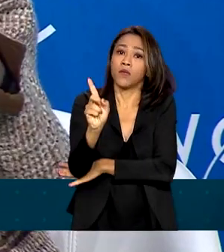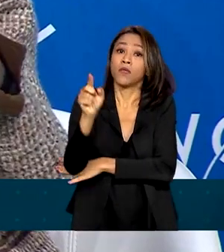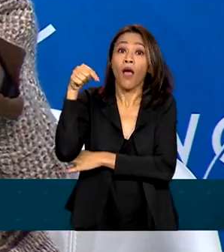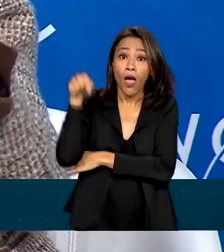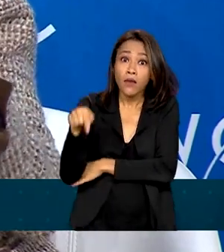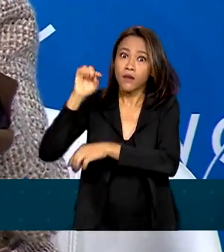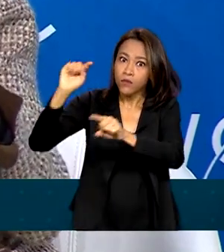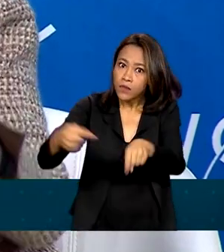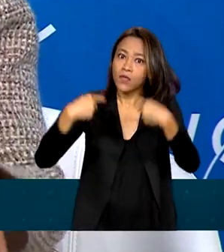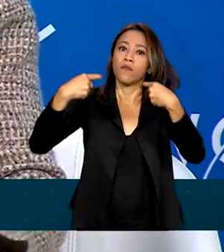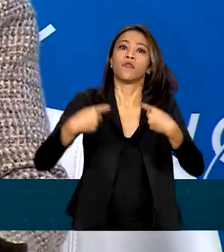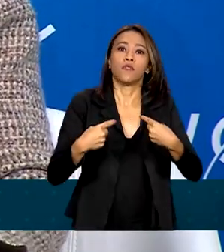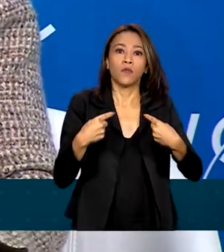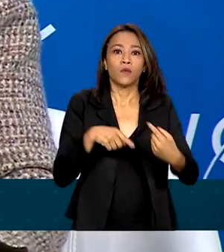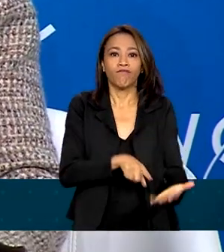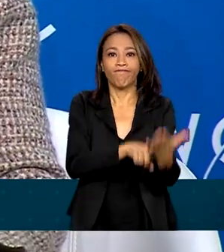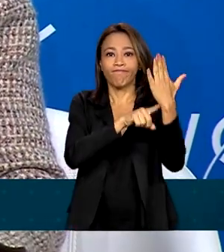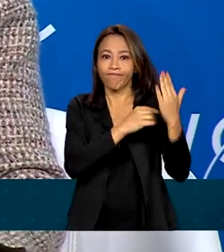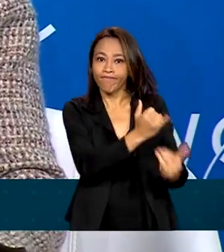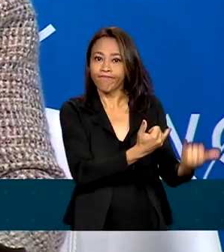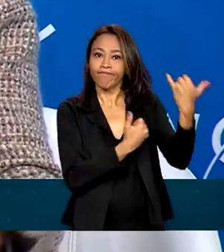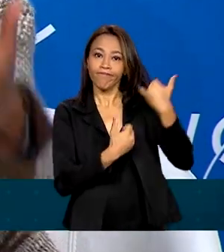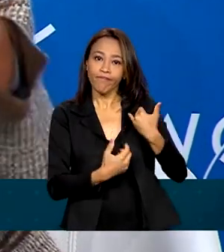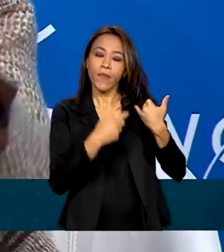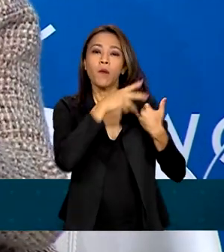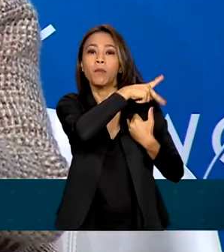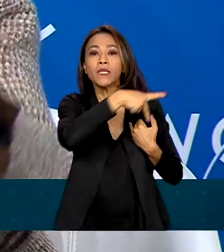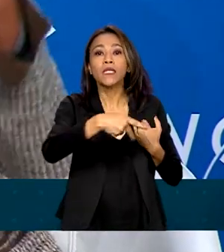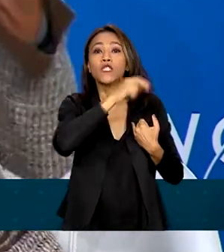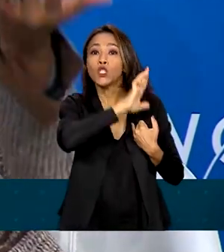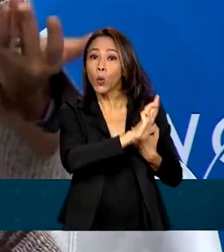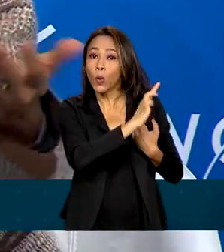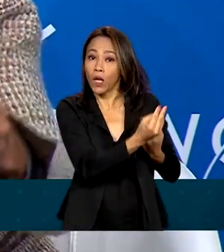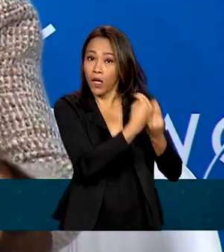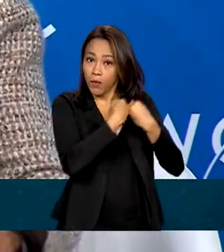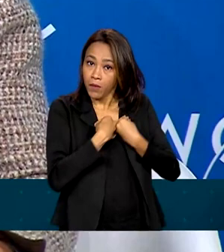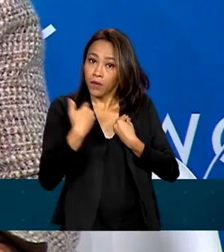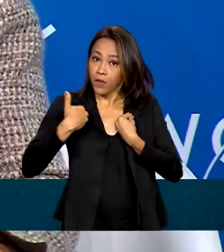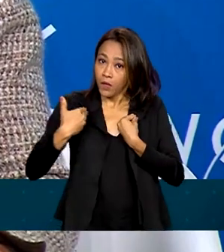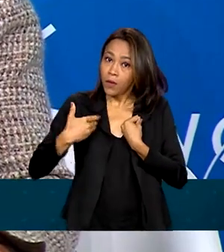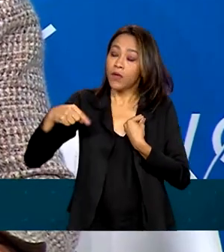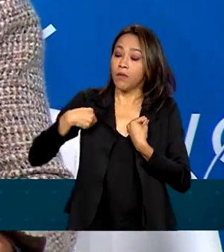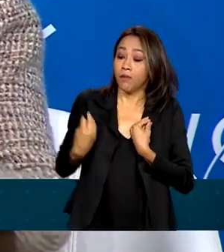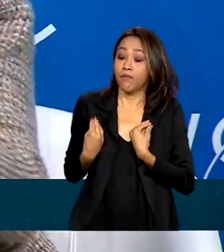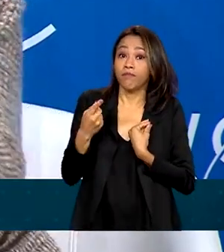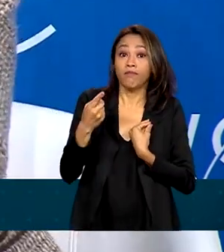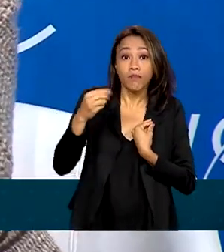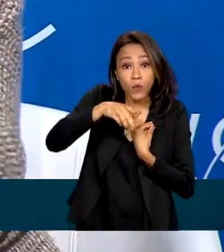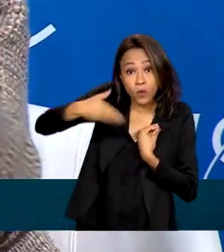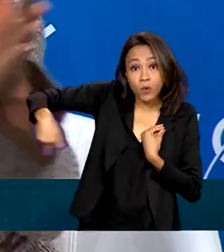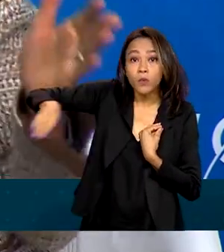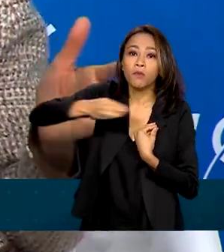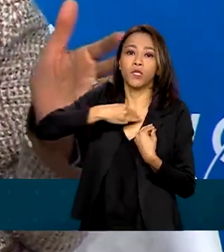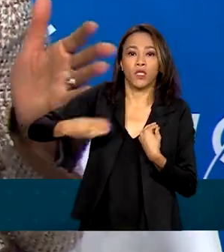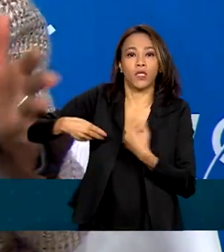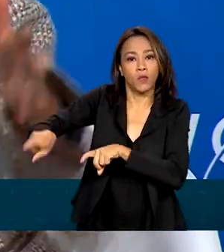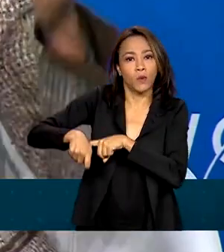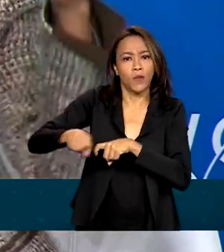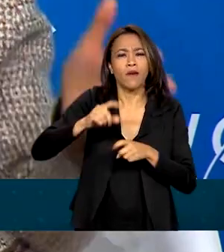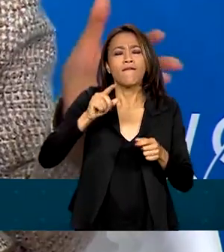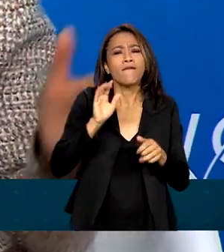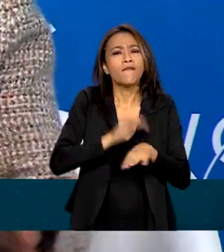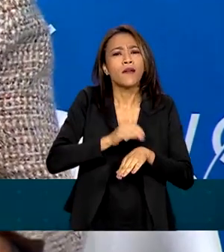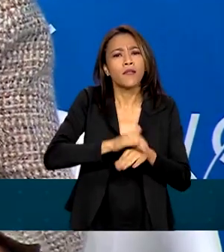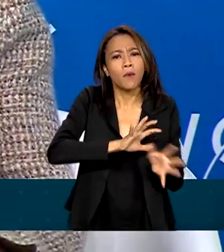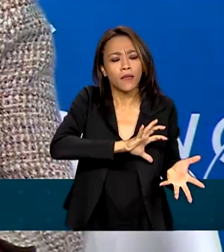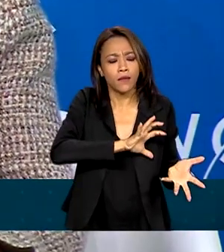está colocado pelo presidente Lula para mim, para o ministro de Agricultura, fazer a transição